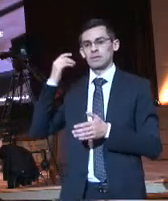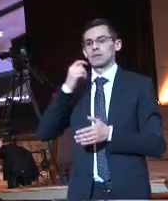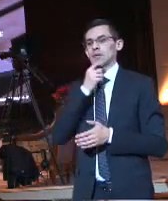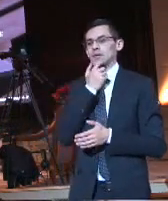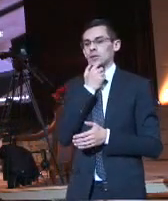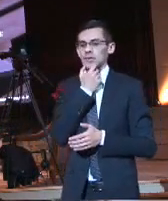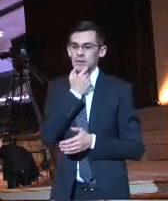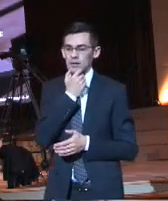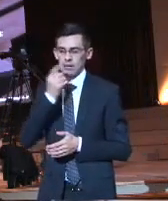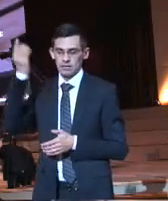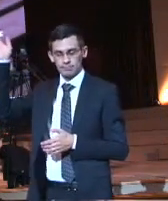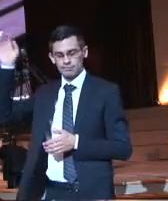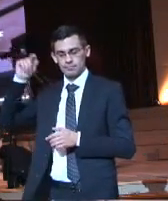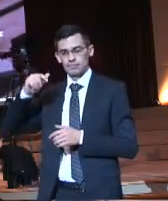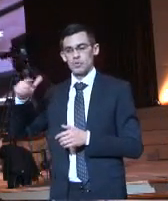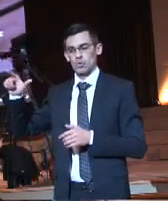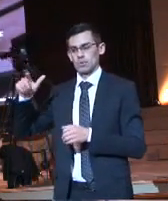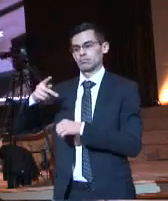um advogado.